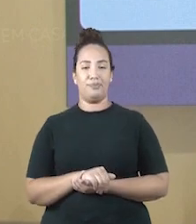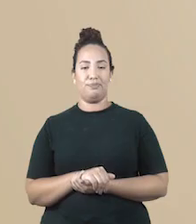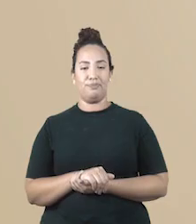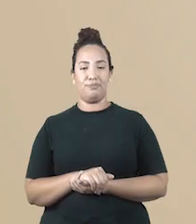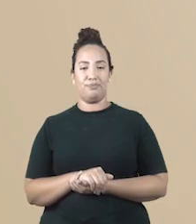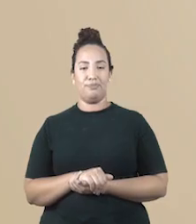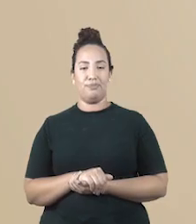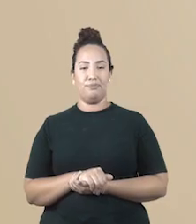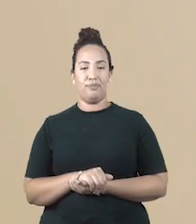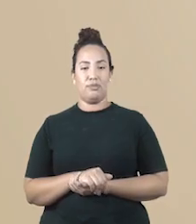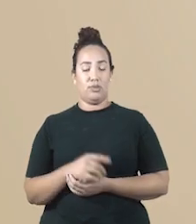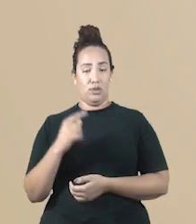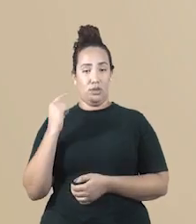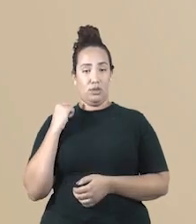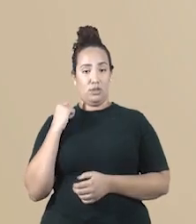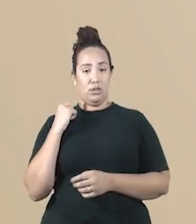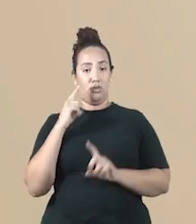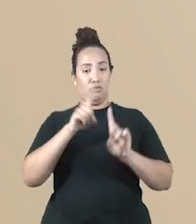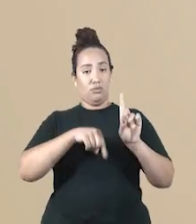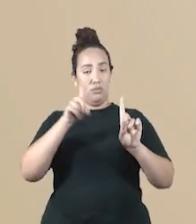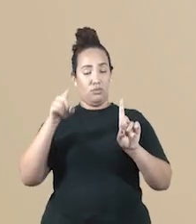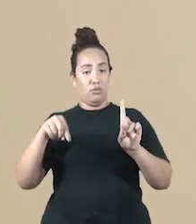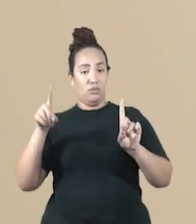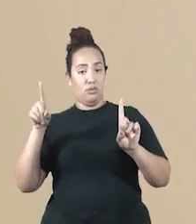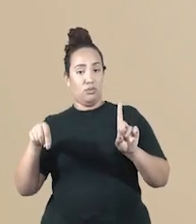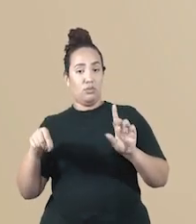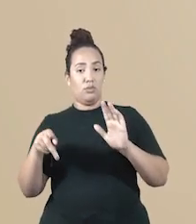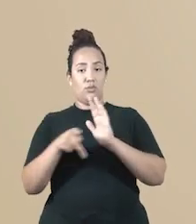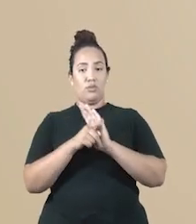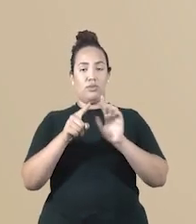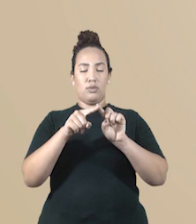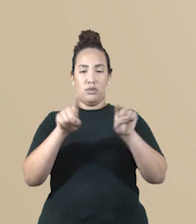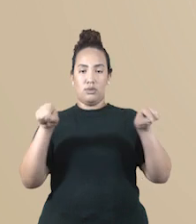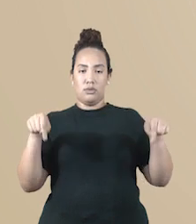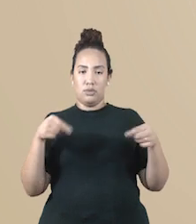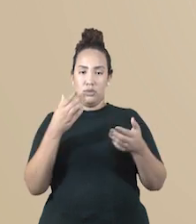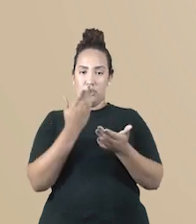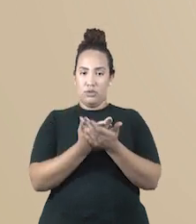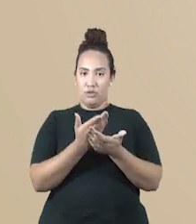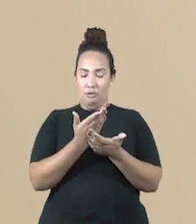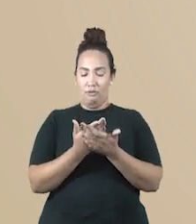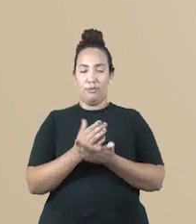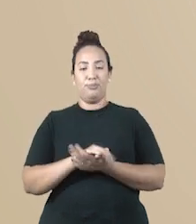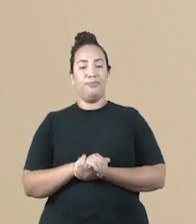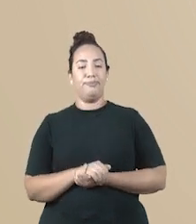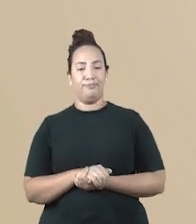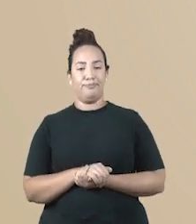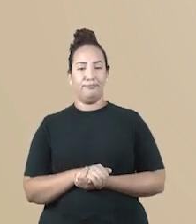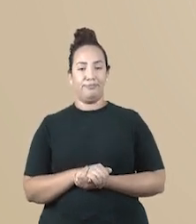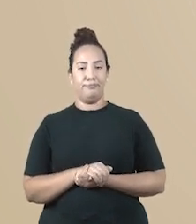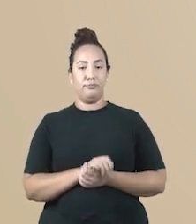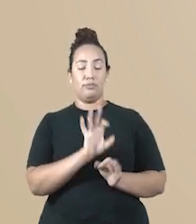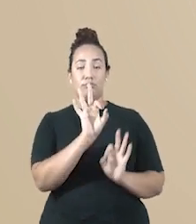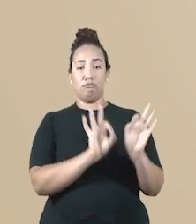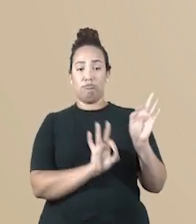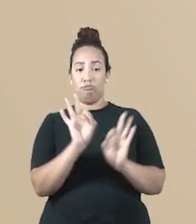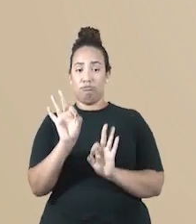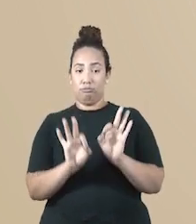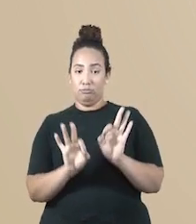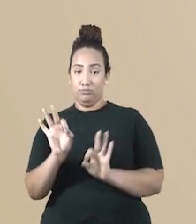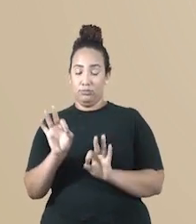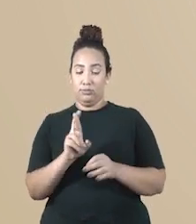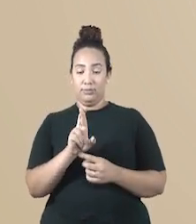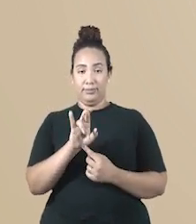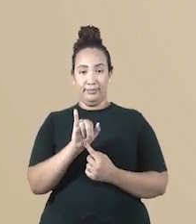gráfico. Aqui temos um gráfico feito a partir da sala de aula da turma de Caio. Eles